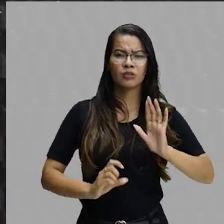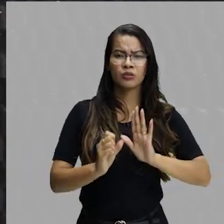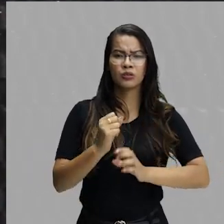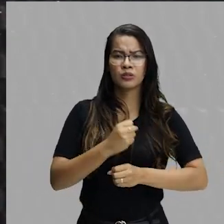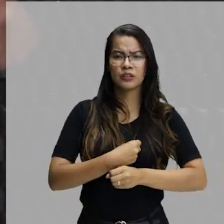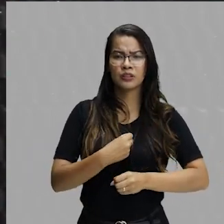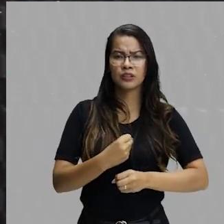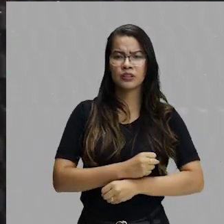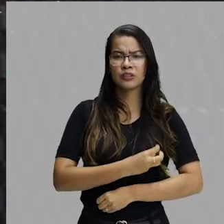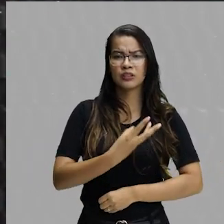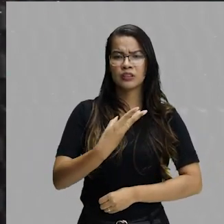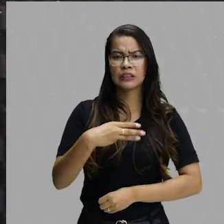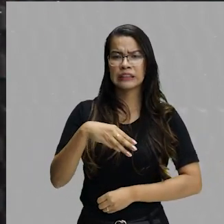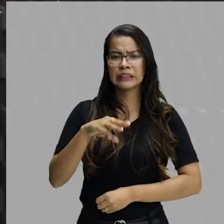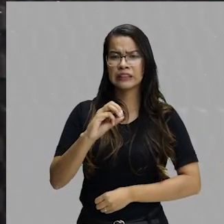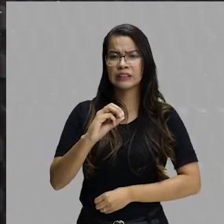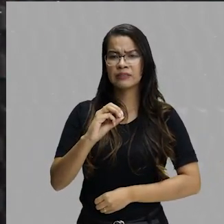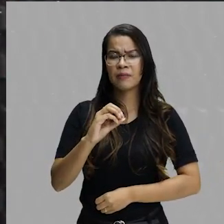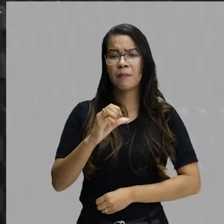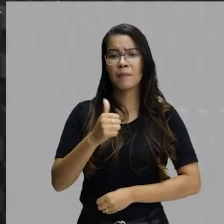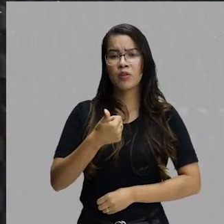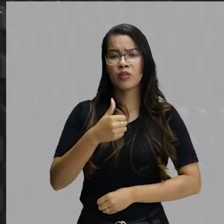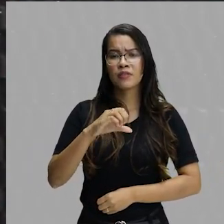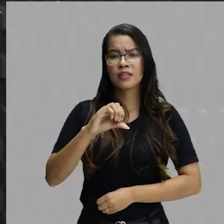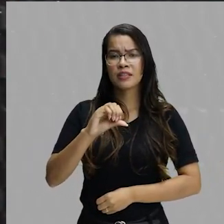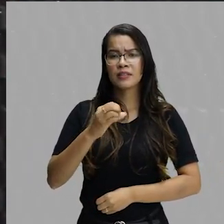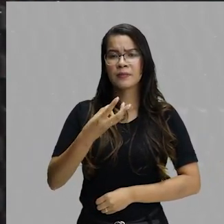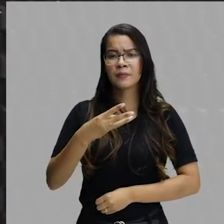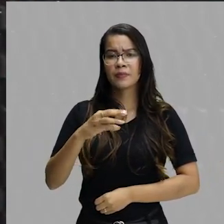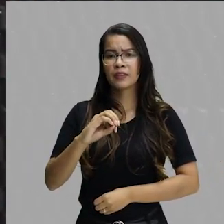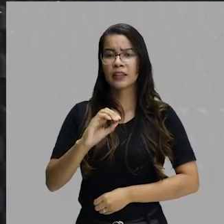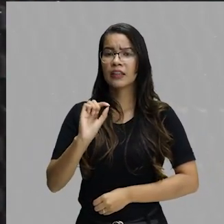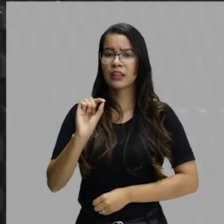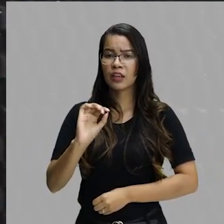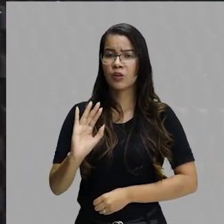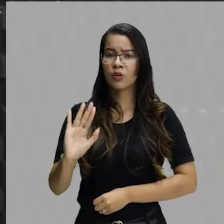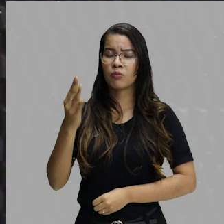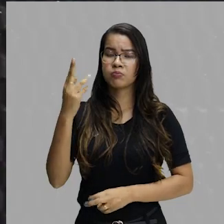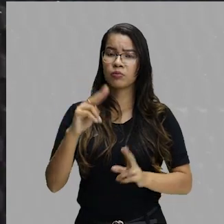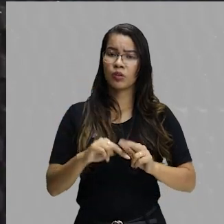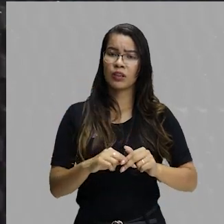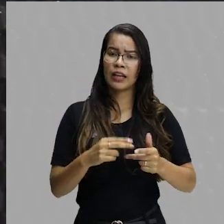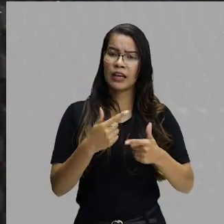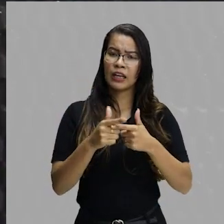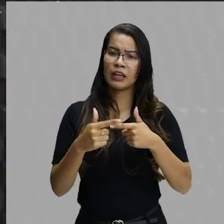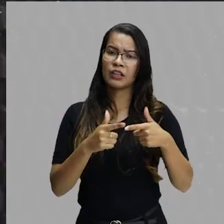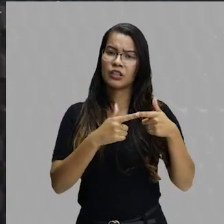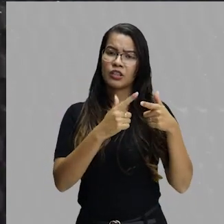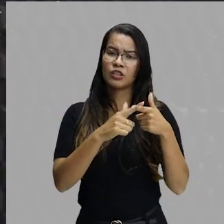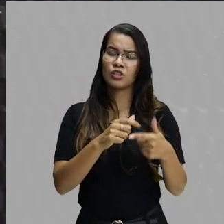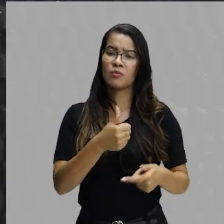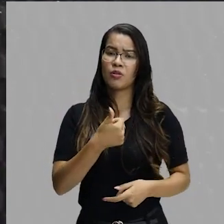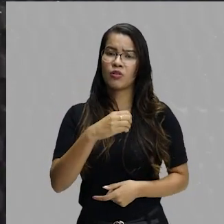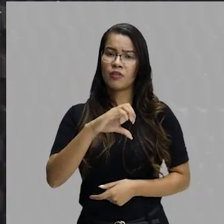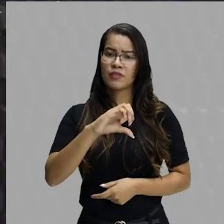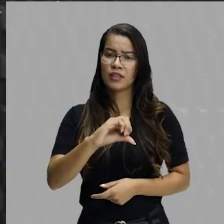causada pela crise de 29. A crise de 29 que atingiu todas as economias